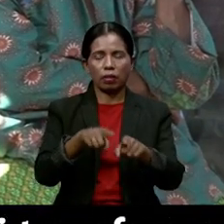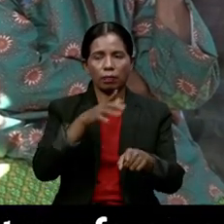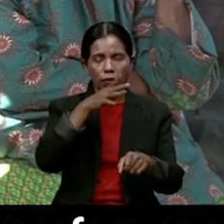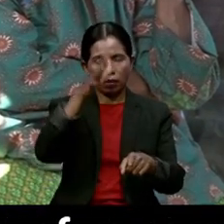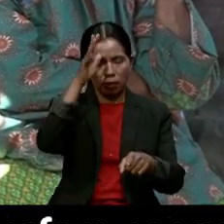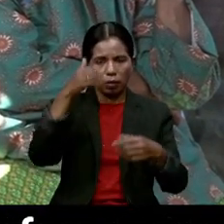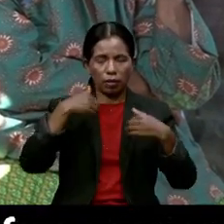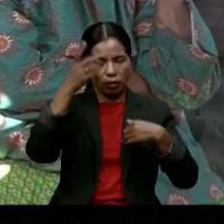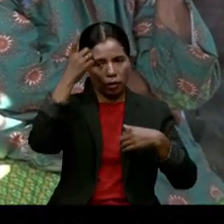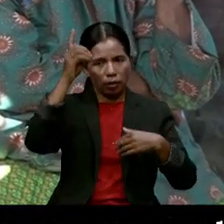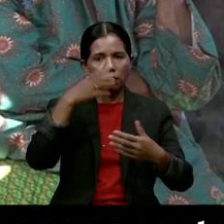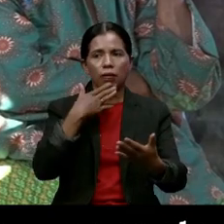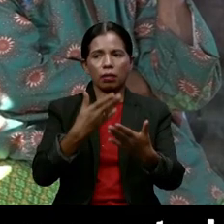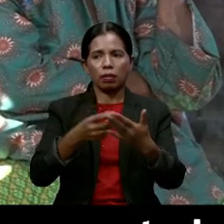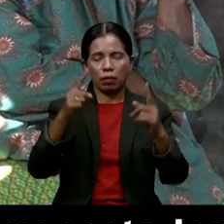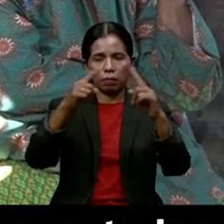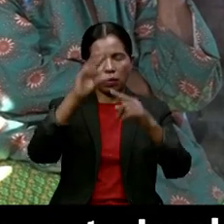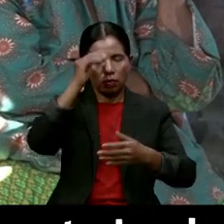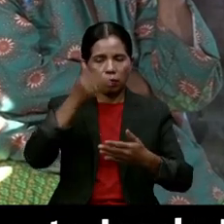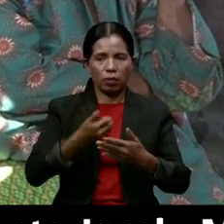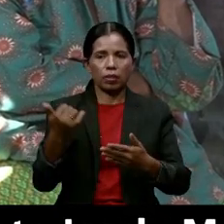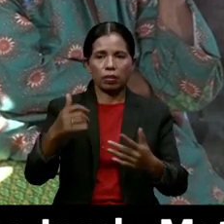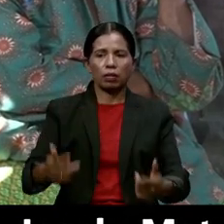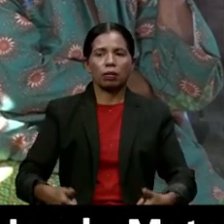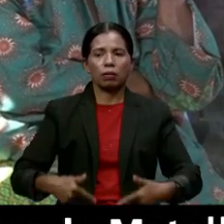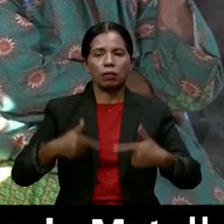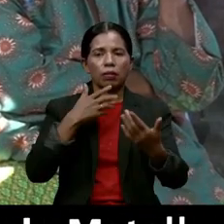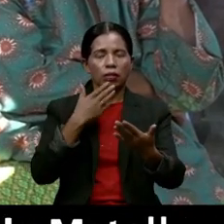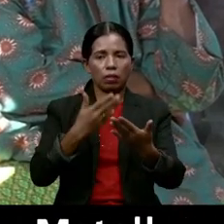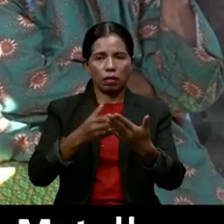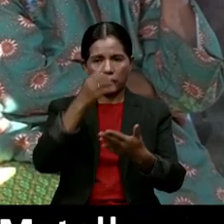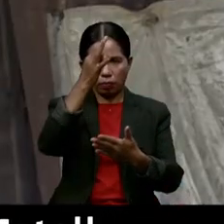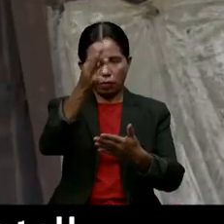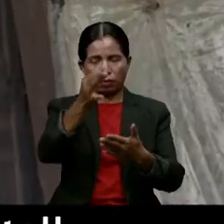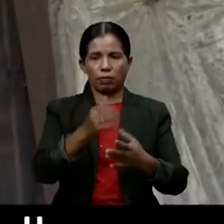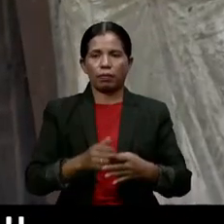mehi nebedia pa oansira, o de moristiak e a futuro.